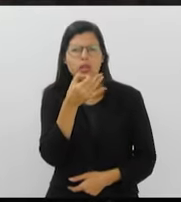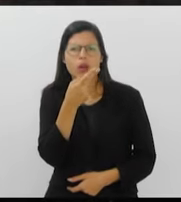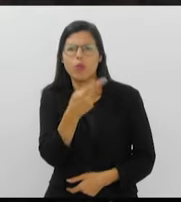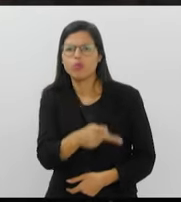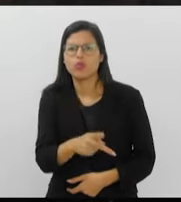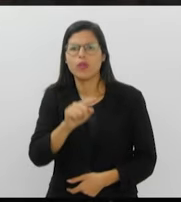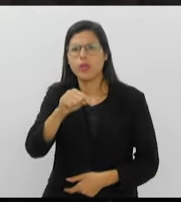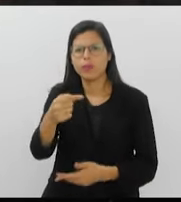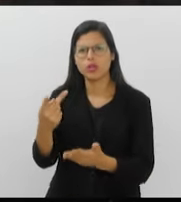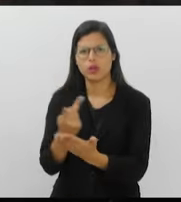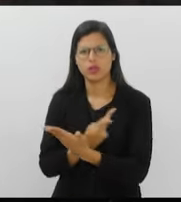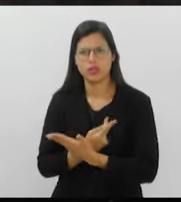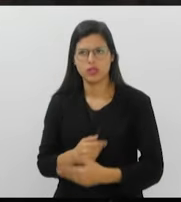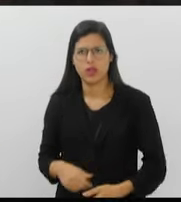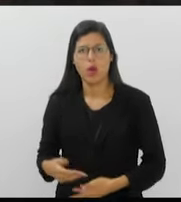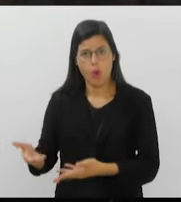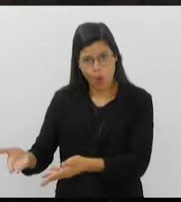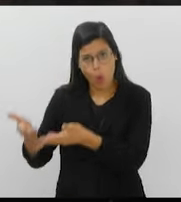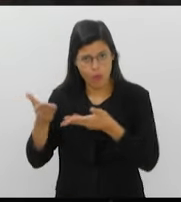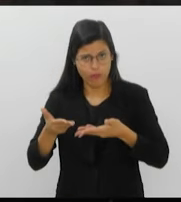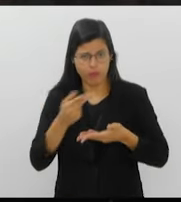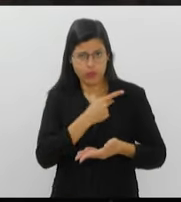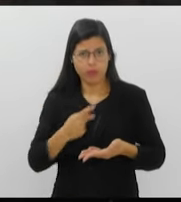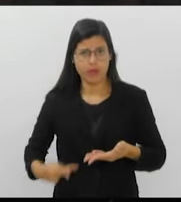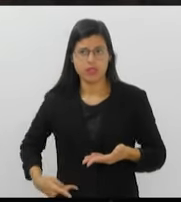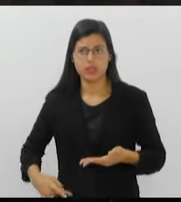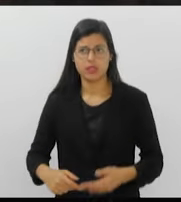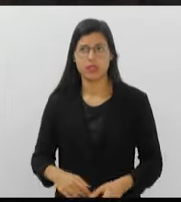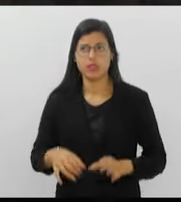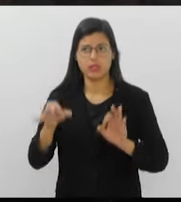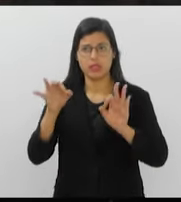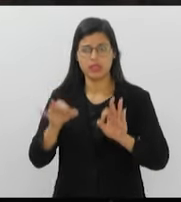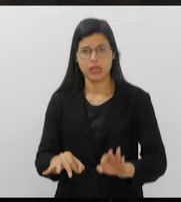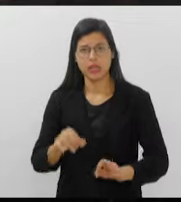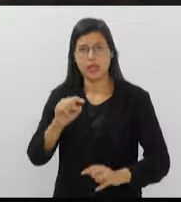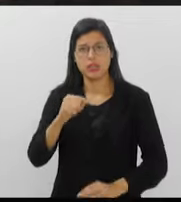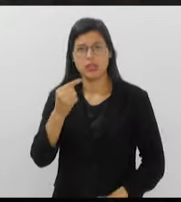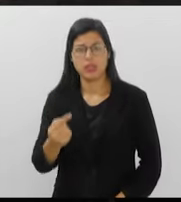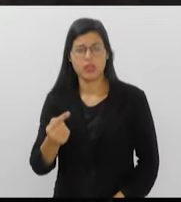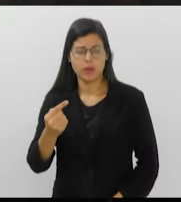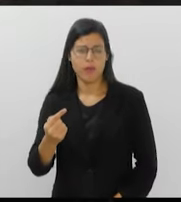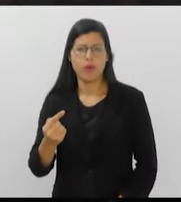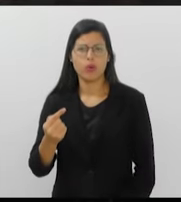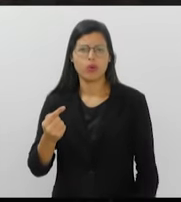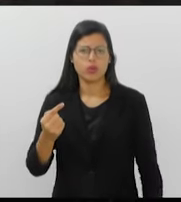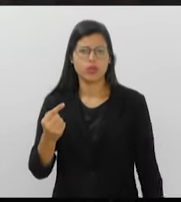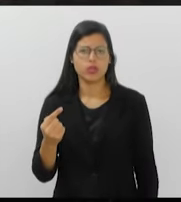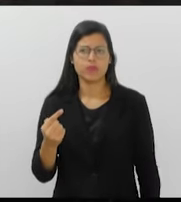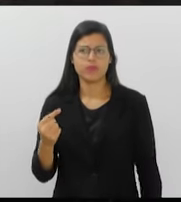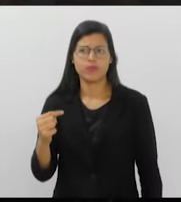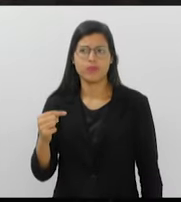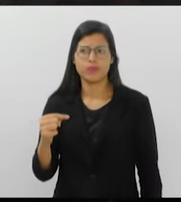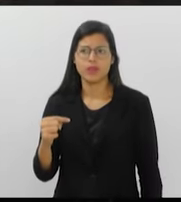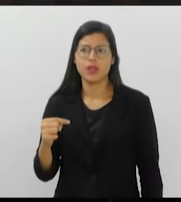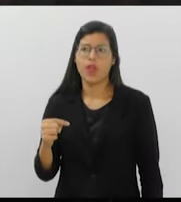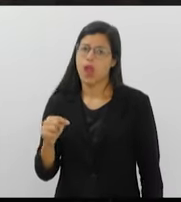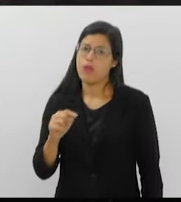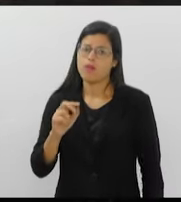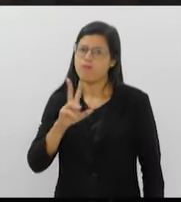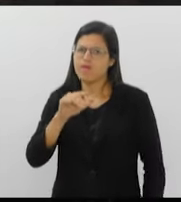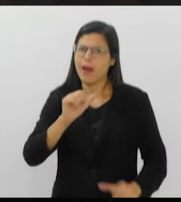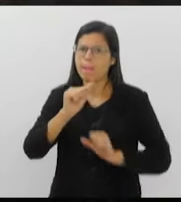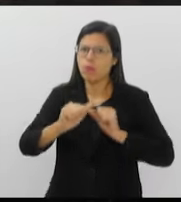isso acontecer. Eu convido, presidente. E eu tenho certeza que depois disso, presidente, ou ele muda